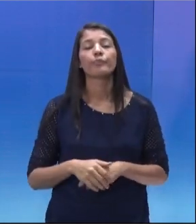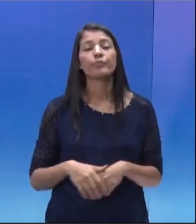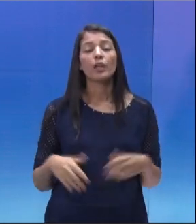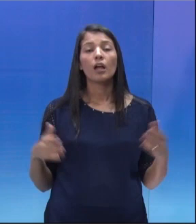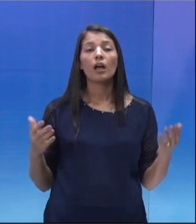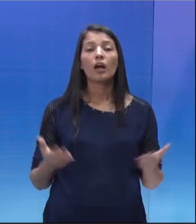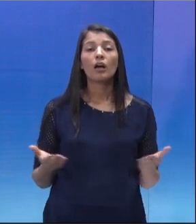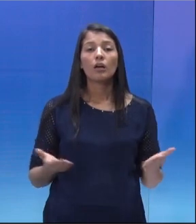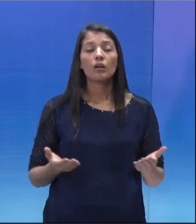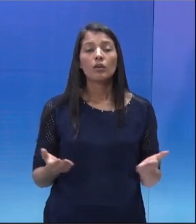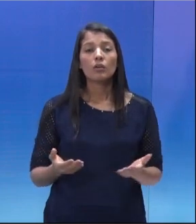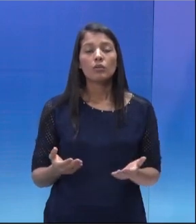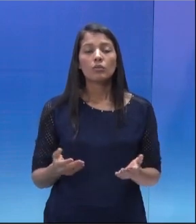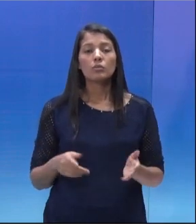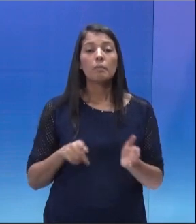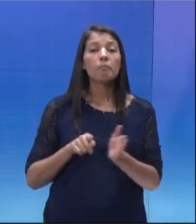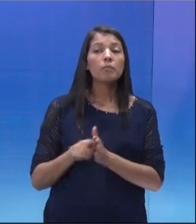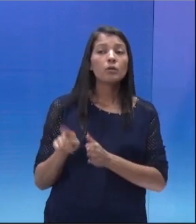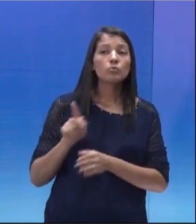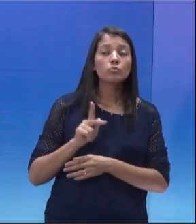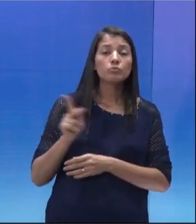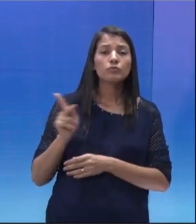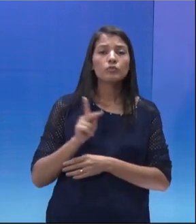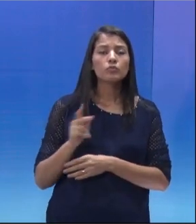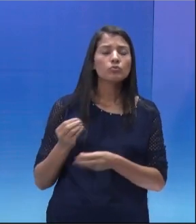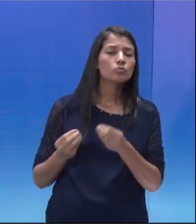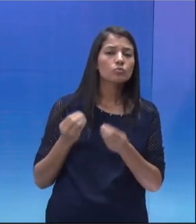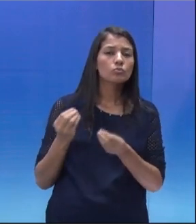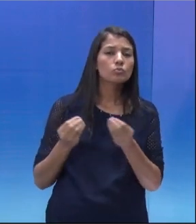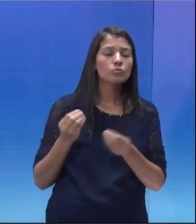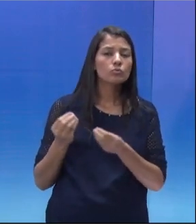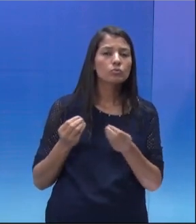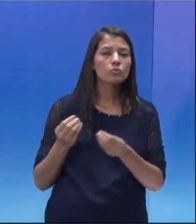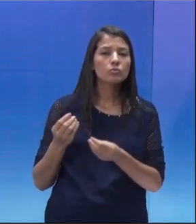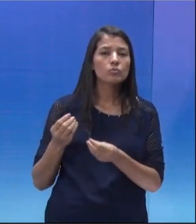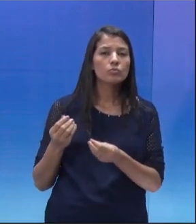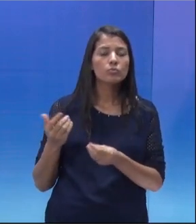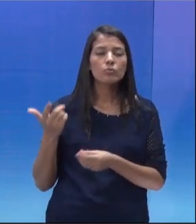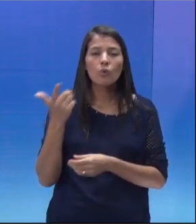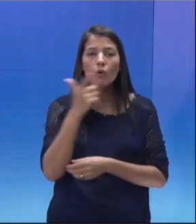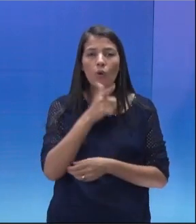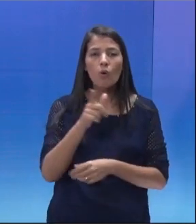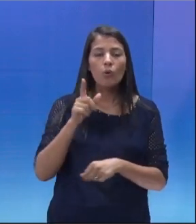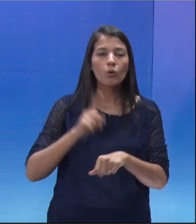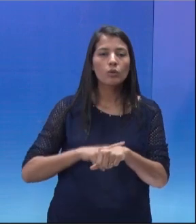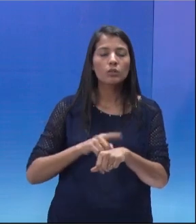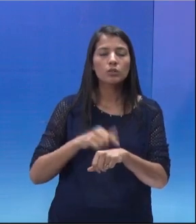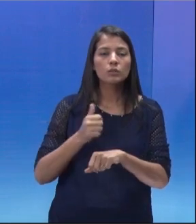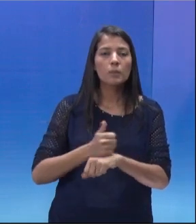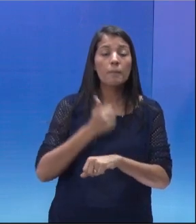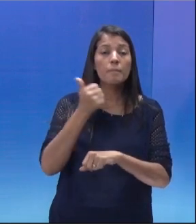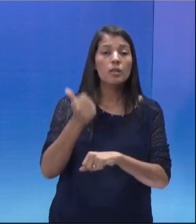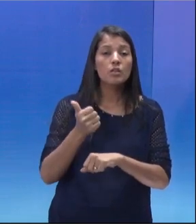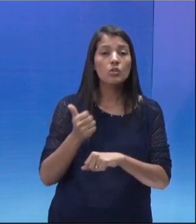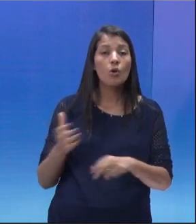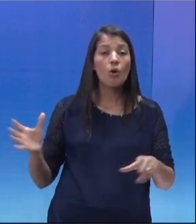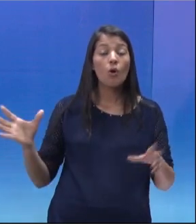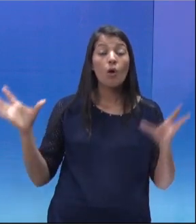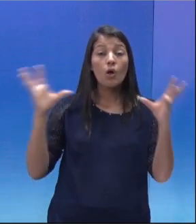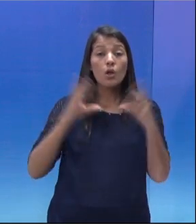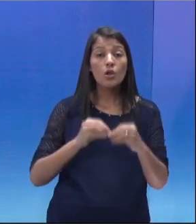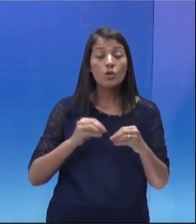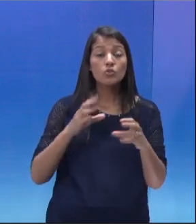Mas, professor, eu posso ganhar tempo? Tem alguma outra abordagem que eu possa fazer que vai reduzir as contas?